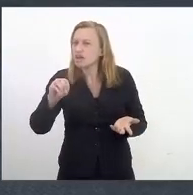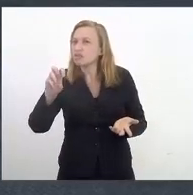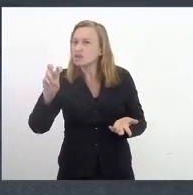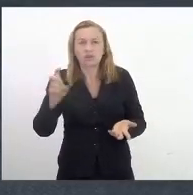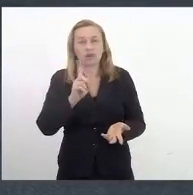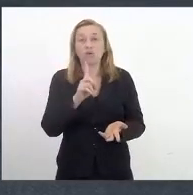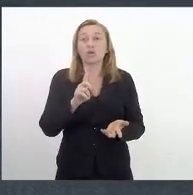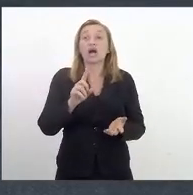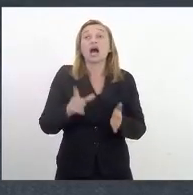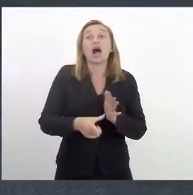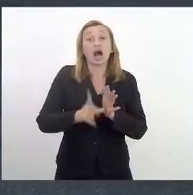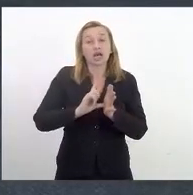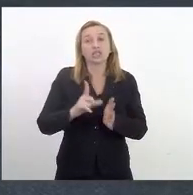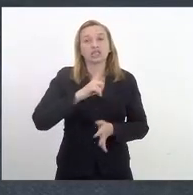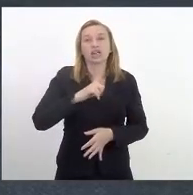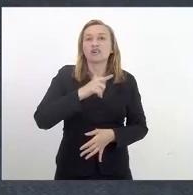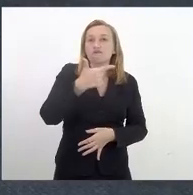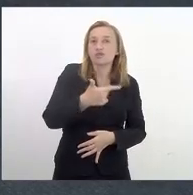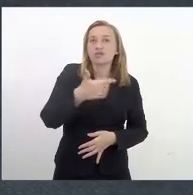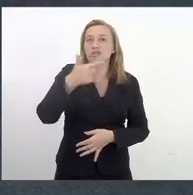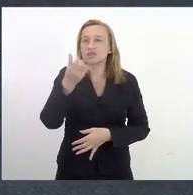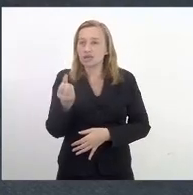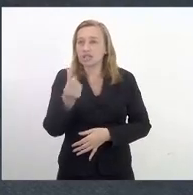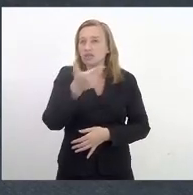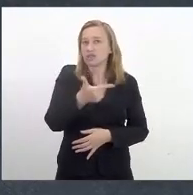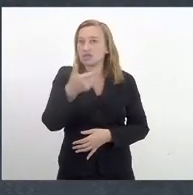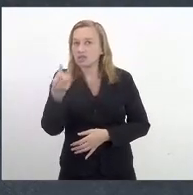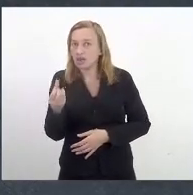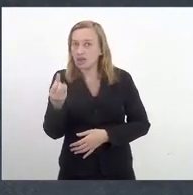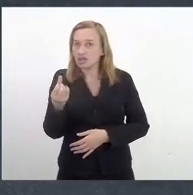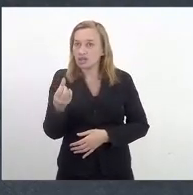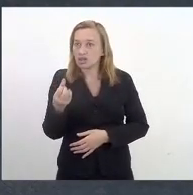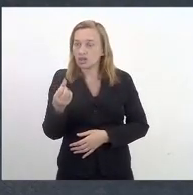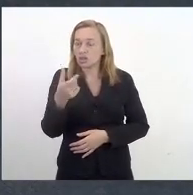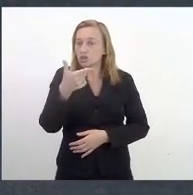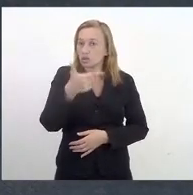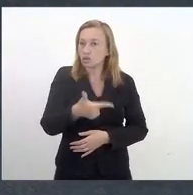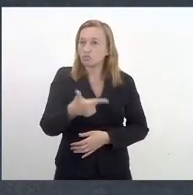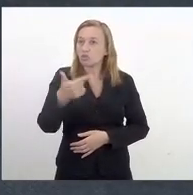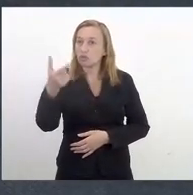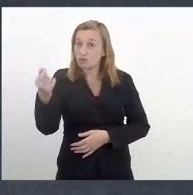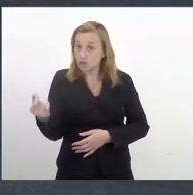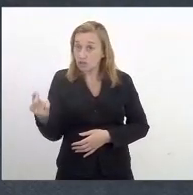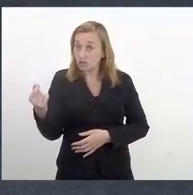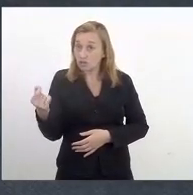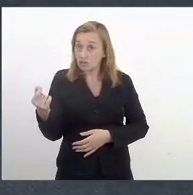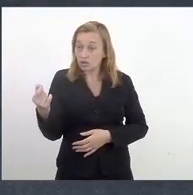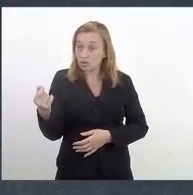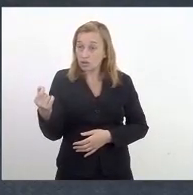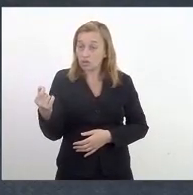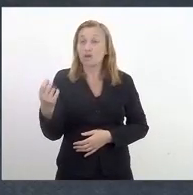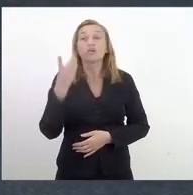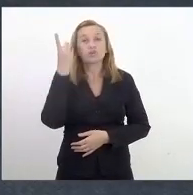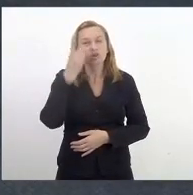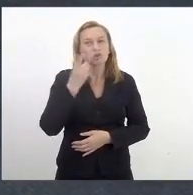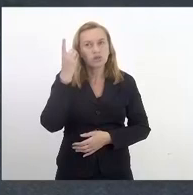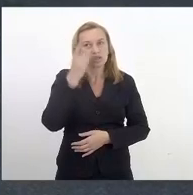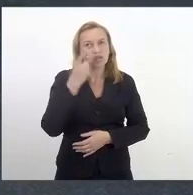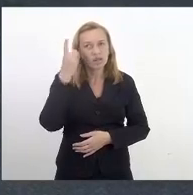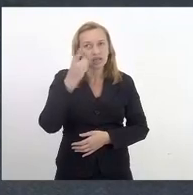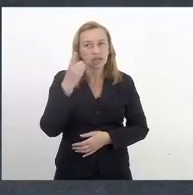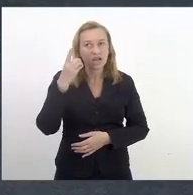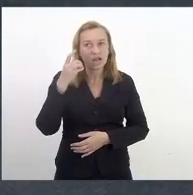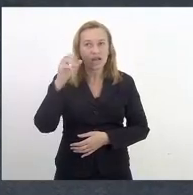desse projeto por favor vem o 2626 de 2020 de autoria do deputado